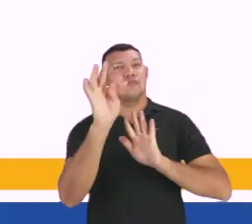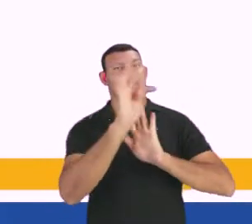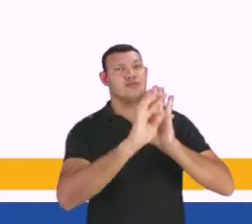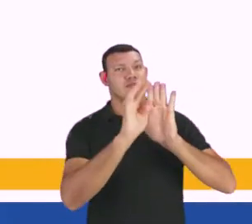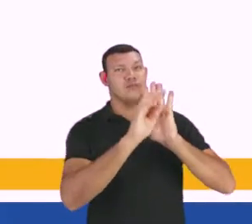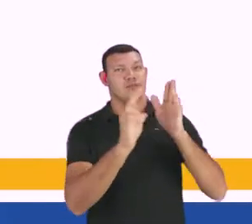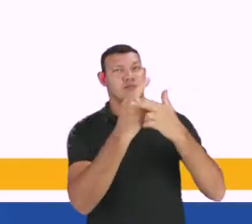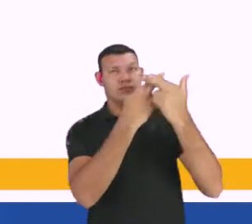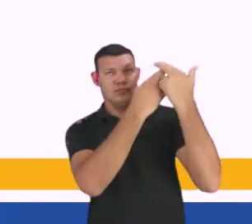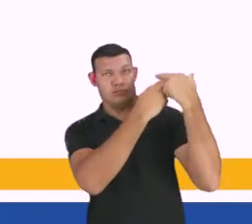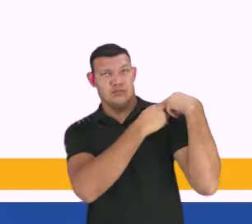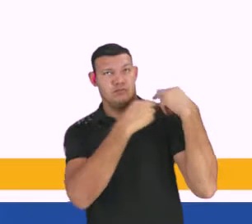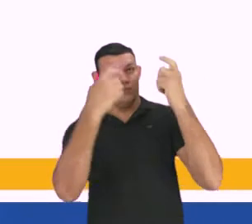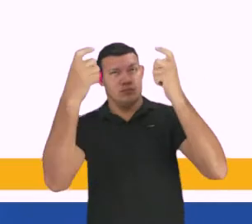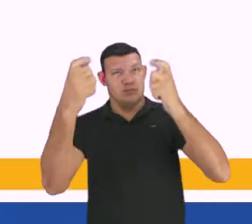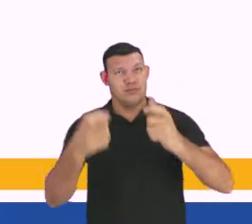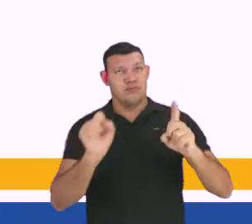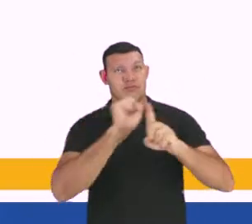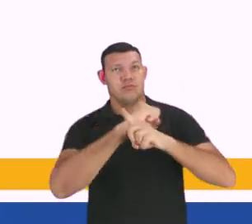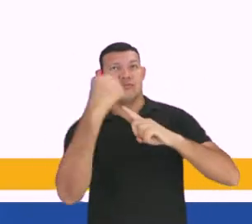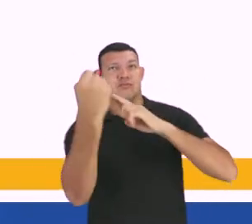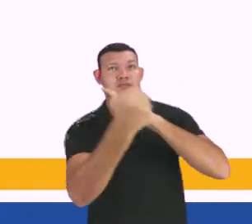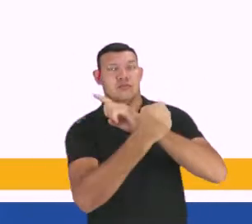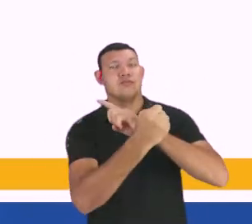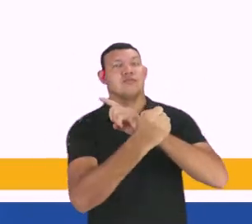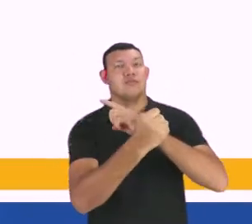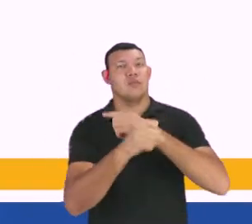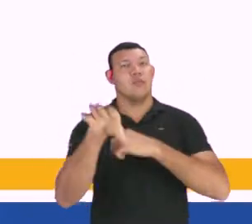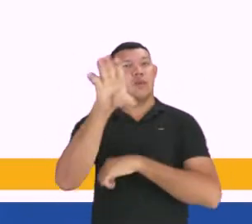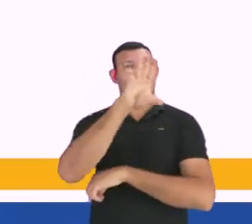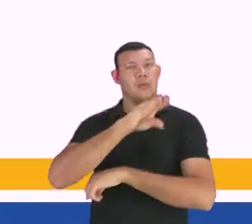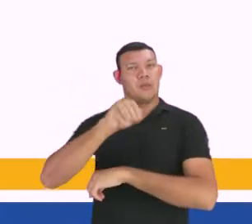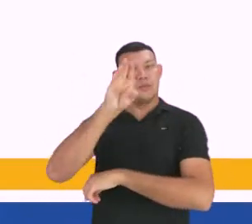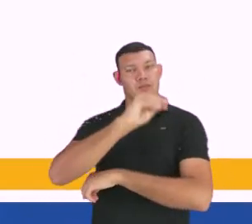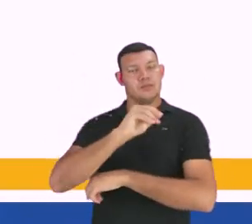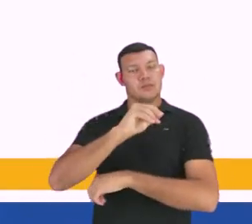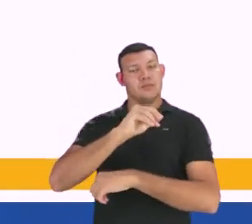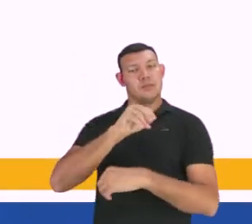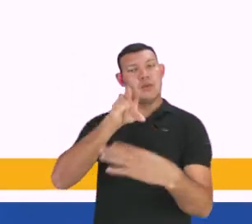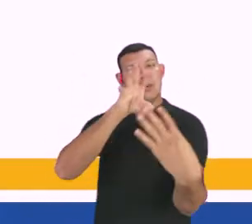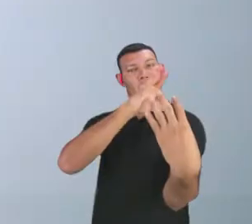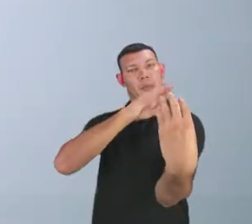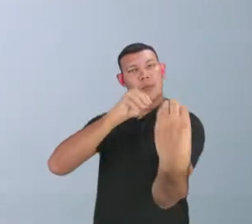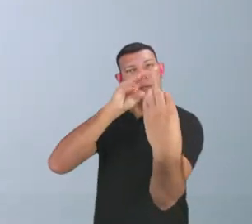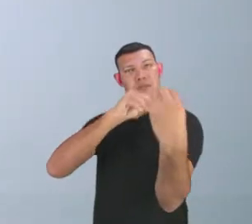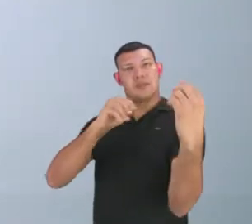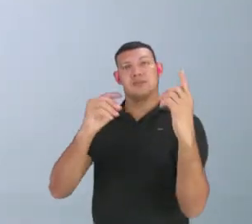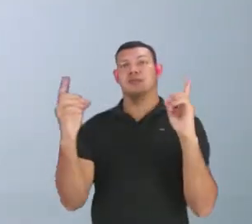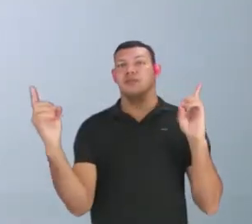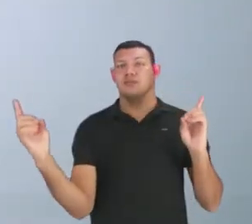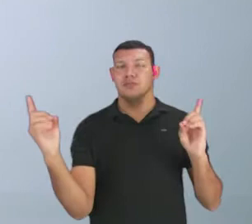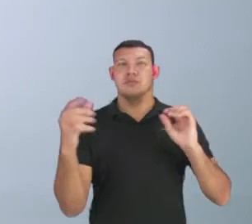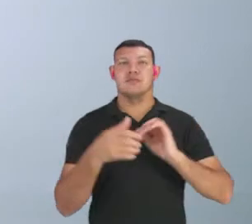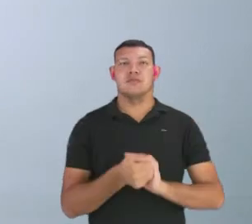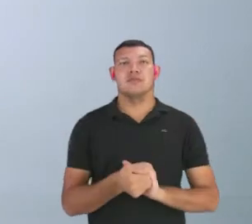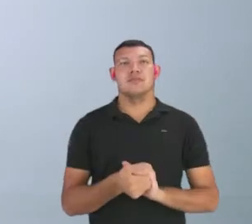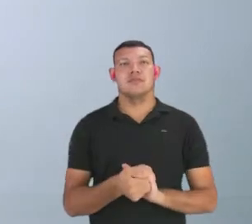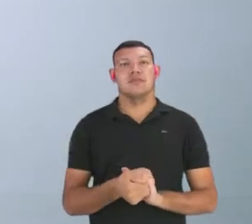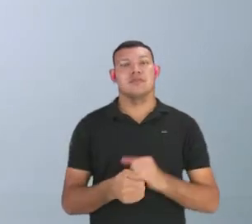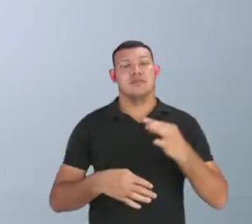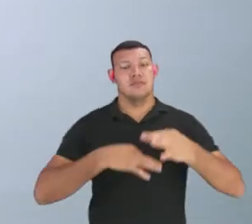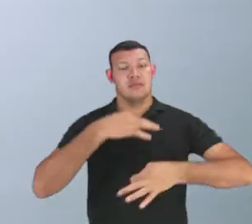que ocupa o enunciador e os interlocutores, ou seja, argumento de